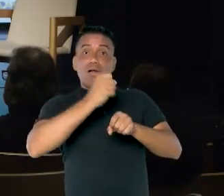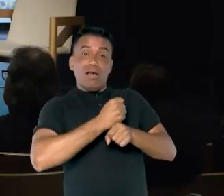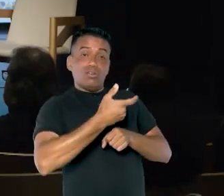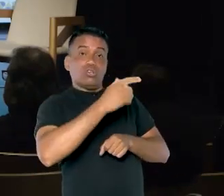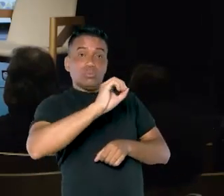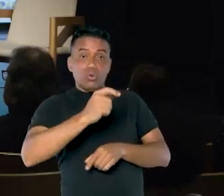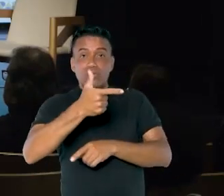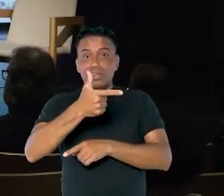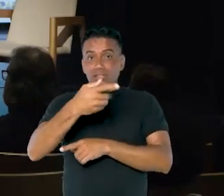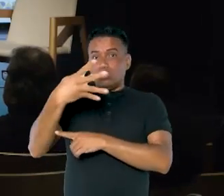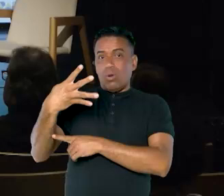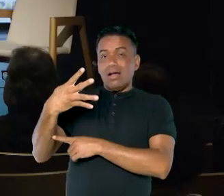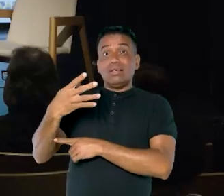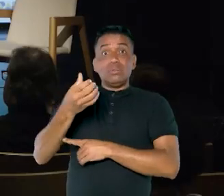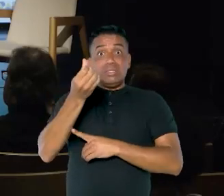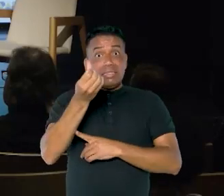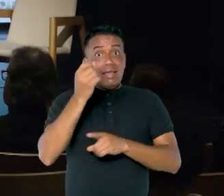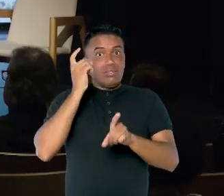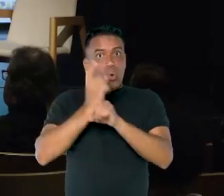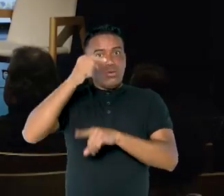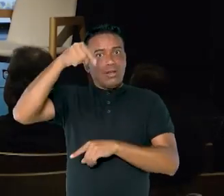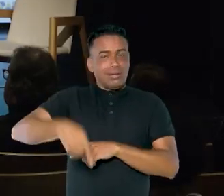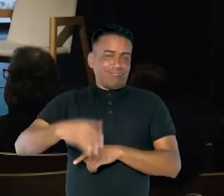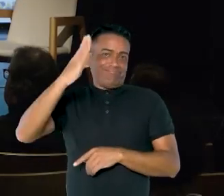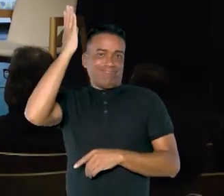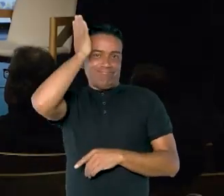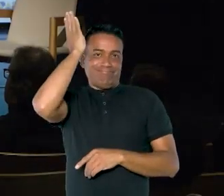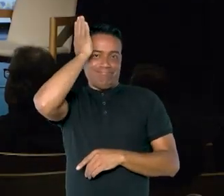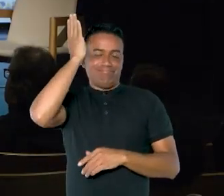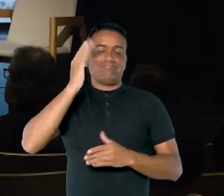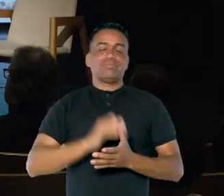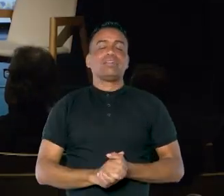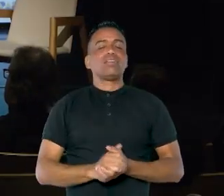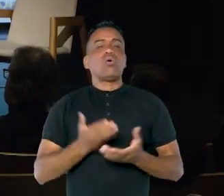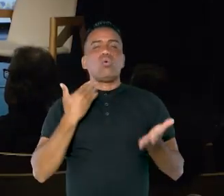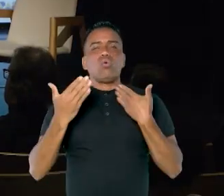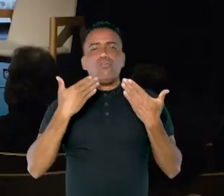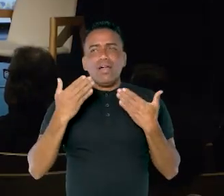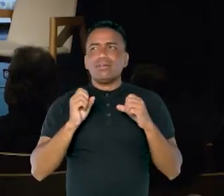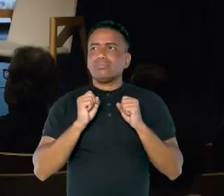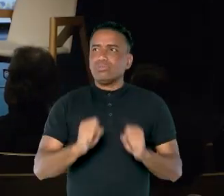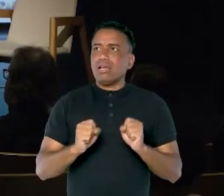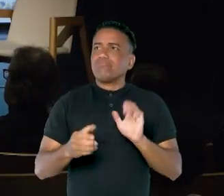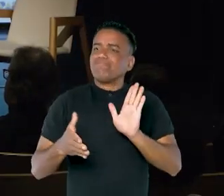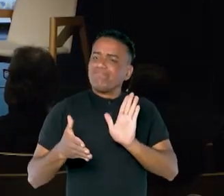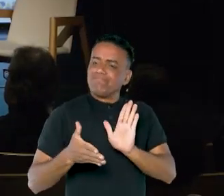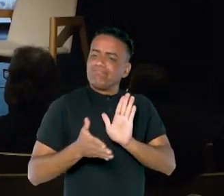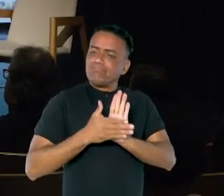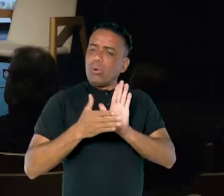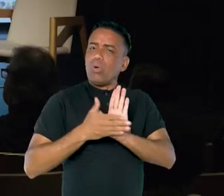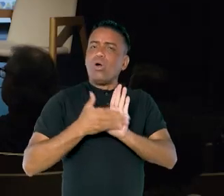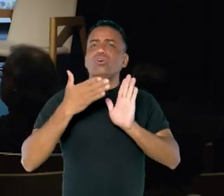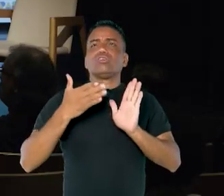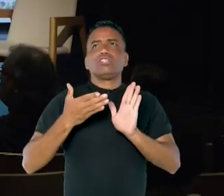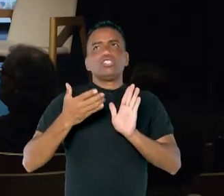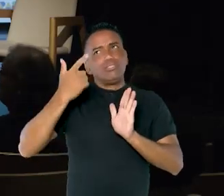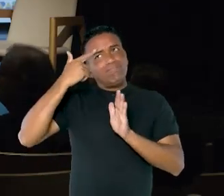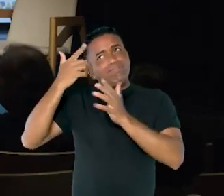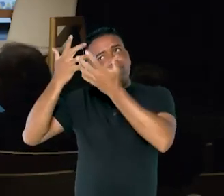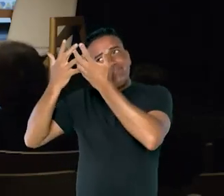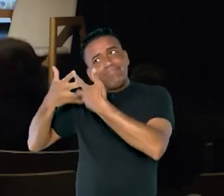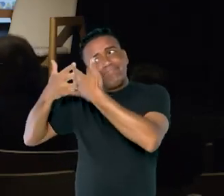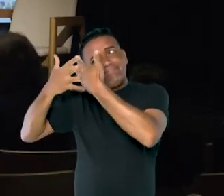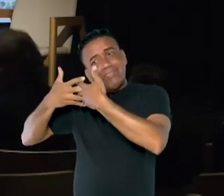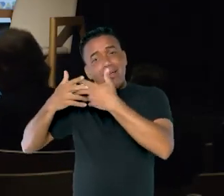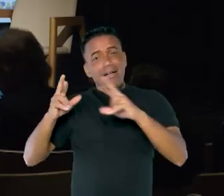6 encontros aqui no Sesc Pinheiros. E essas foram conversas que propuseram, né, uma repensar